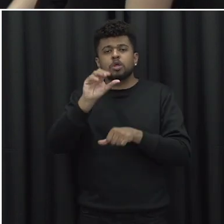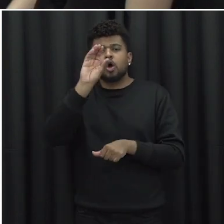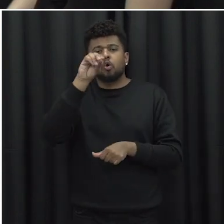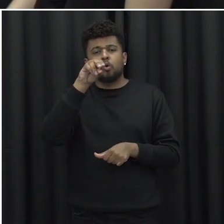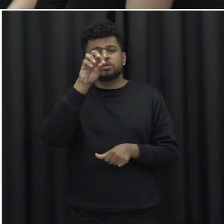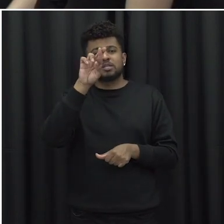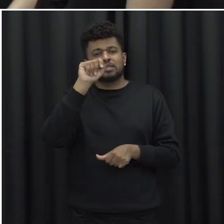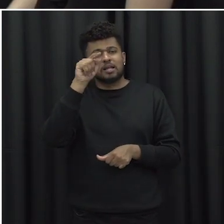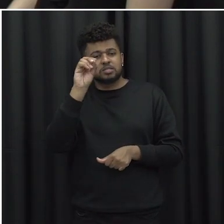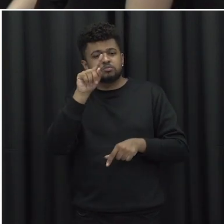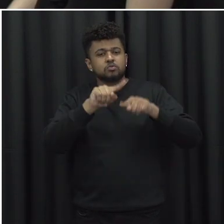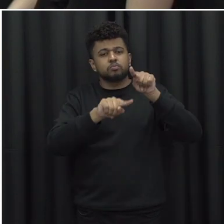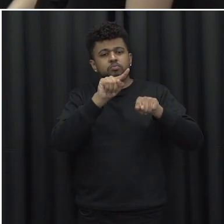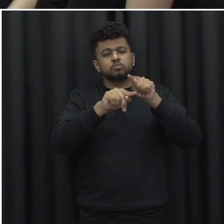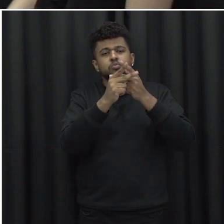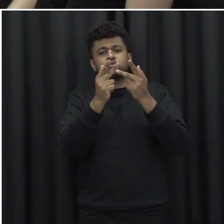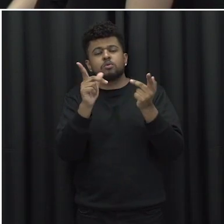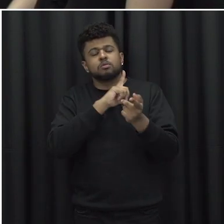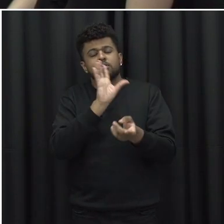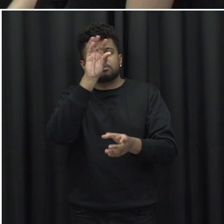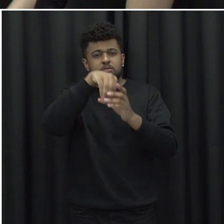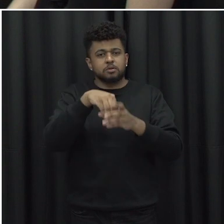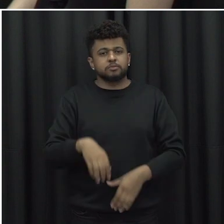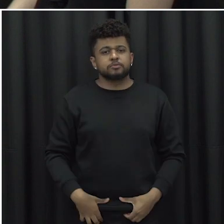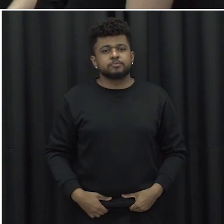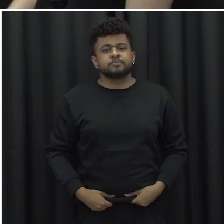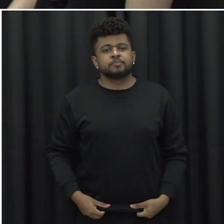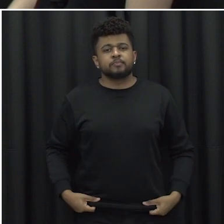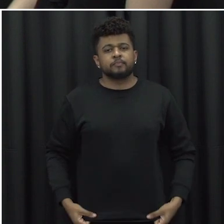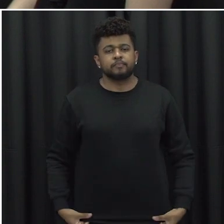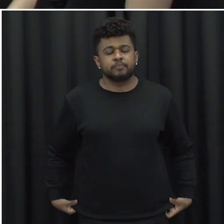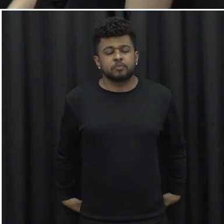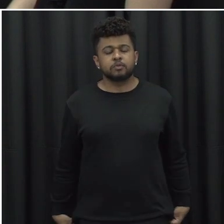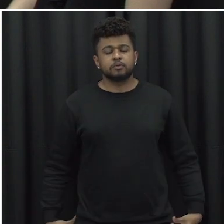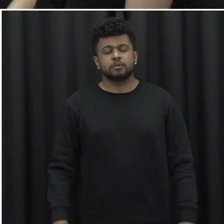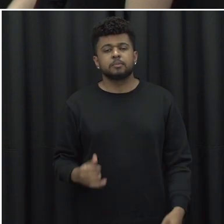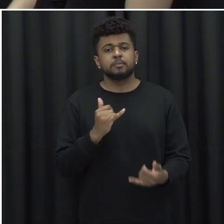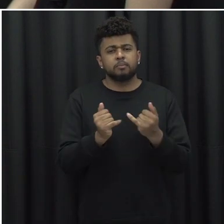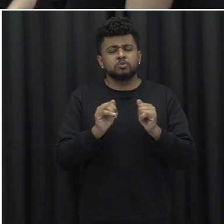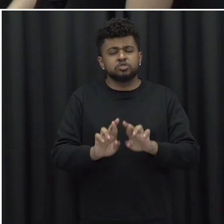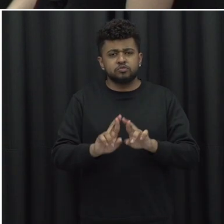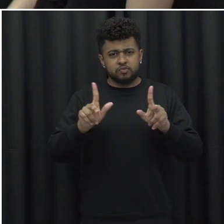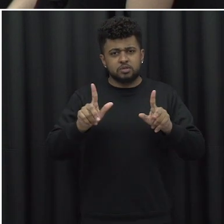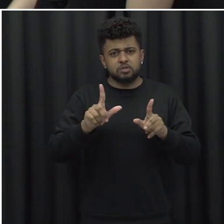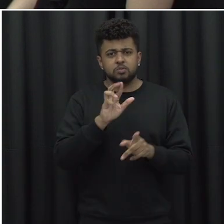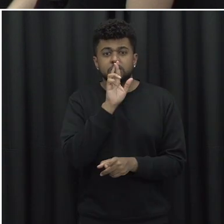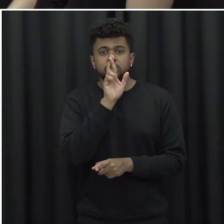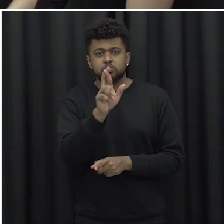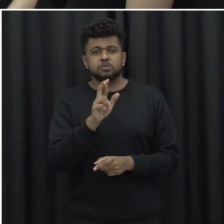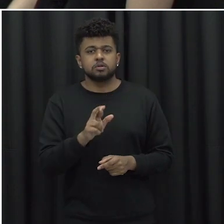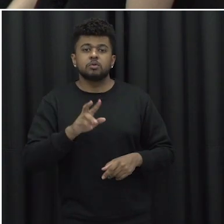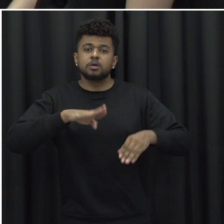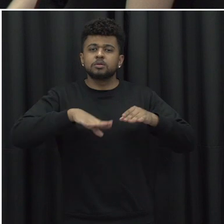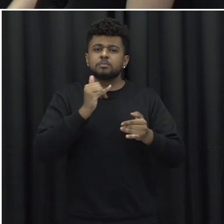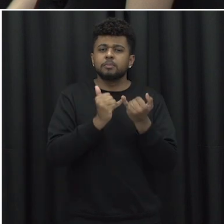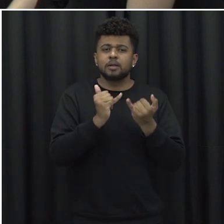na concentração desses produtos que tem dentro do óleo, né? E isso acaba diferenciando mesmo o